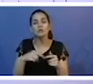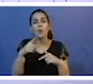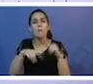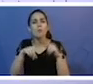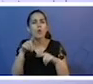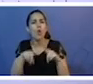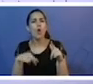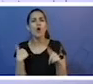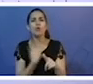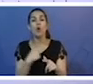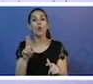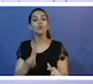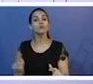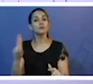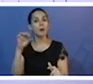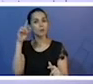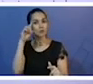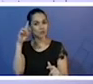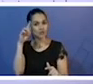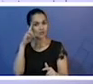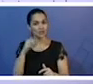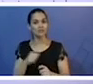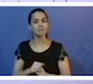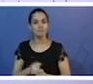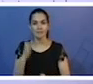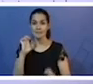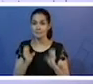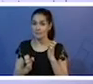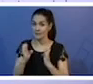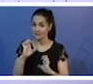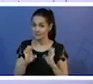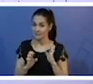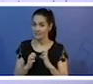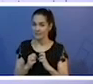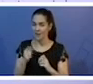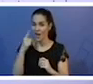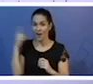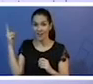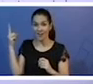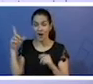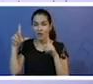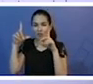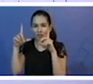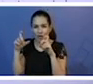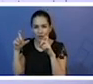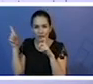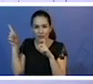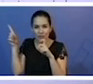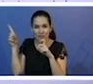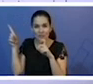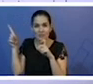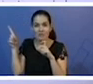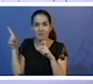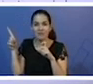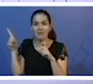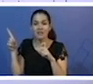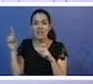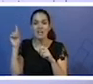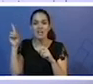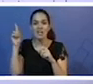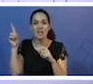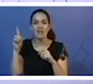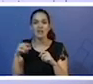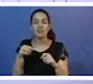no dia a dia. Aqui na imagem nós temos uma foto, né, de um cristal de halita, né? Ele é retirado como